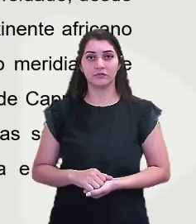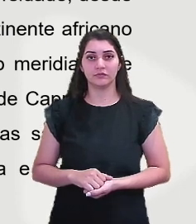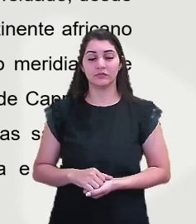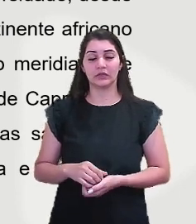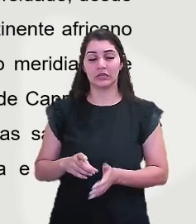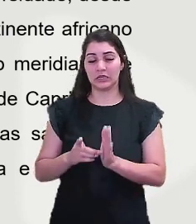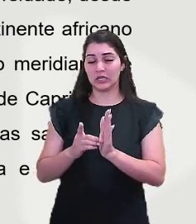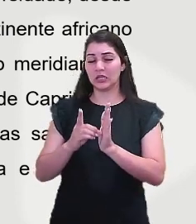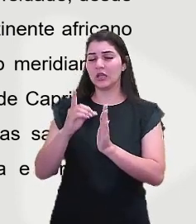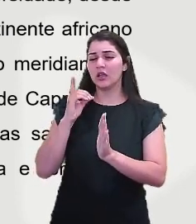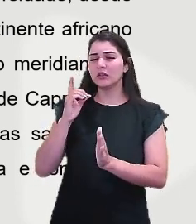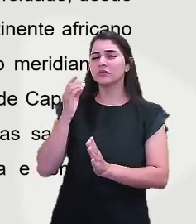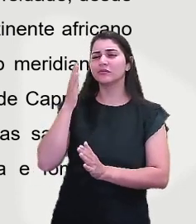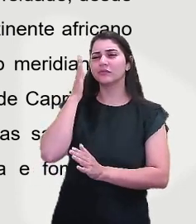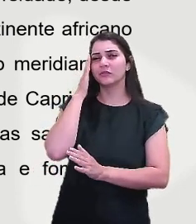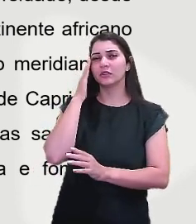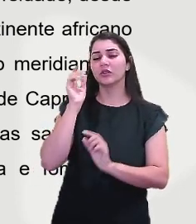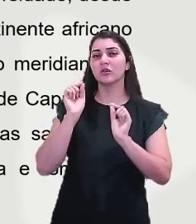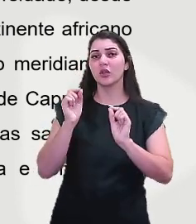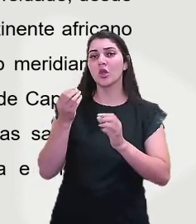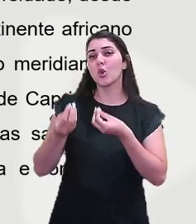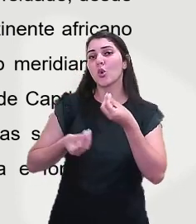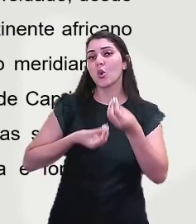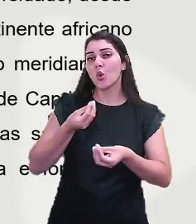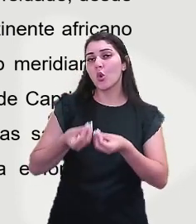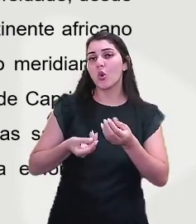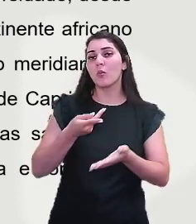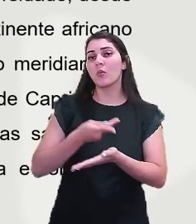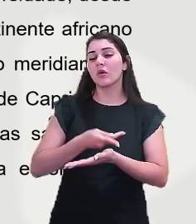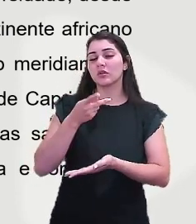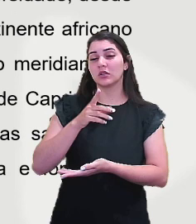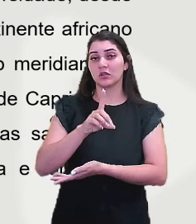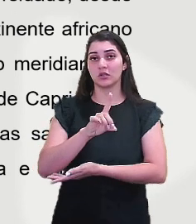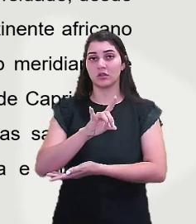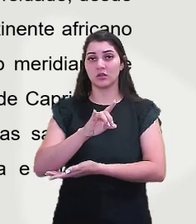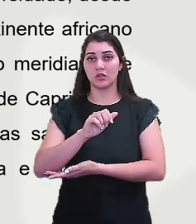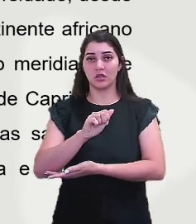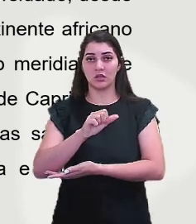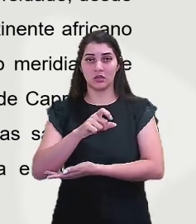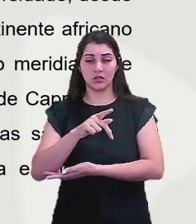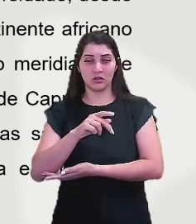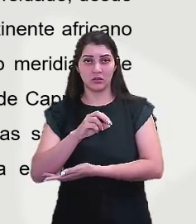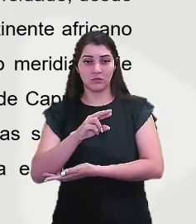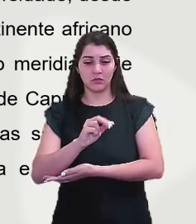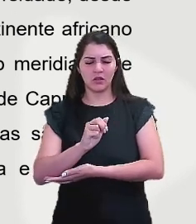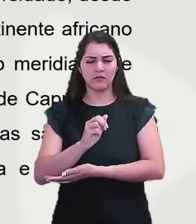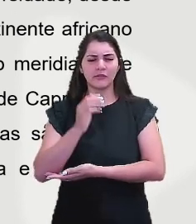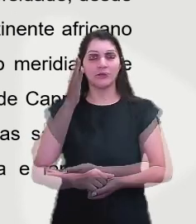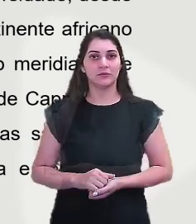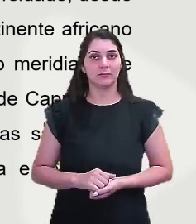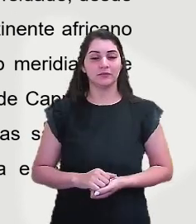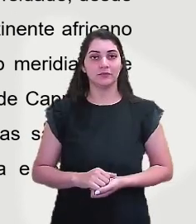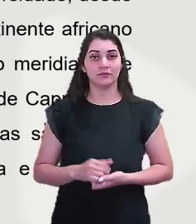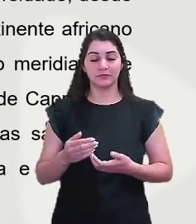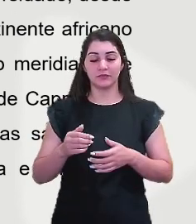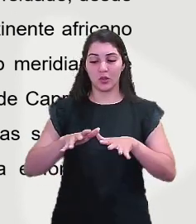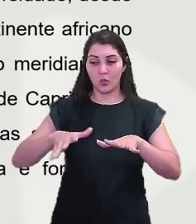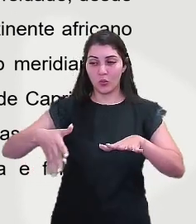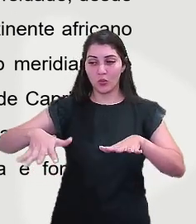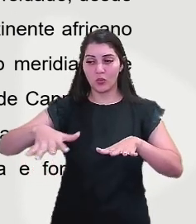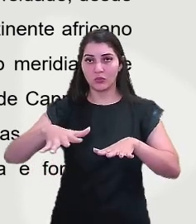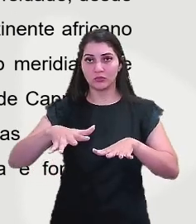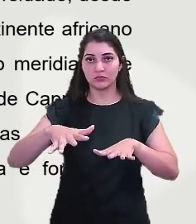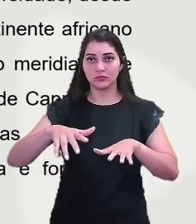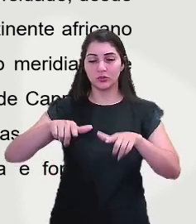Antes, né, de vocês compreender como ocorreu a diáspora, como foi tudinho, vamos compreender o continente africano? O continente